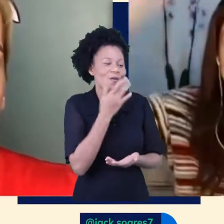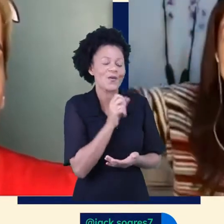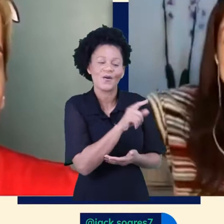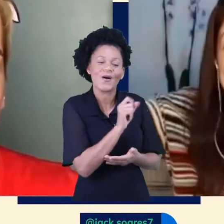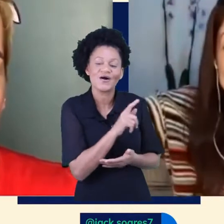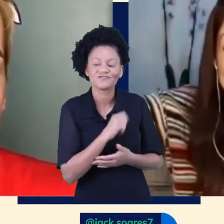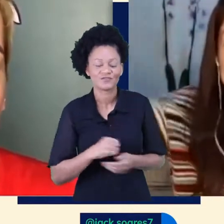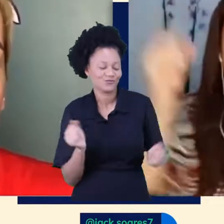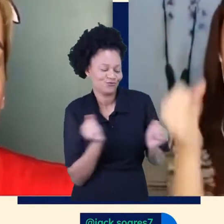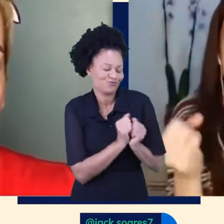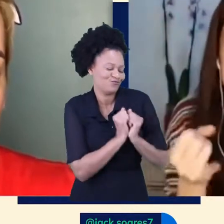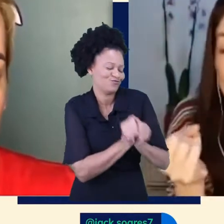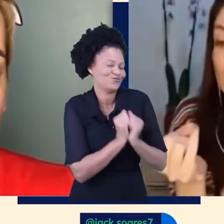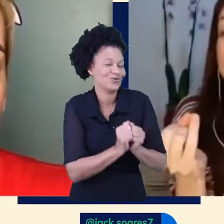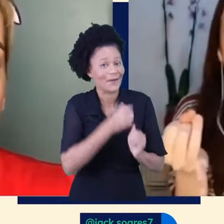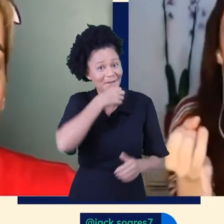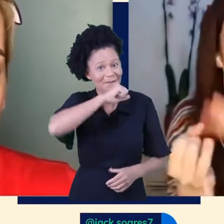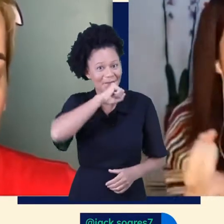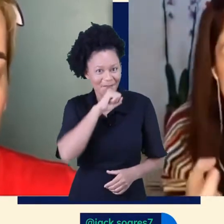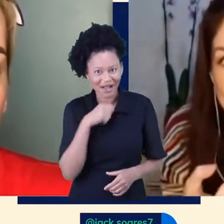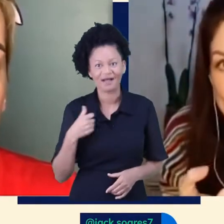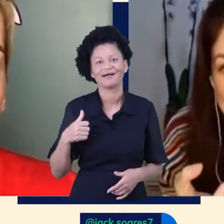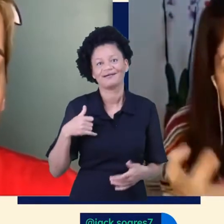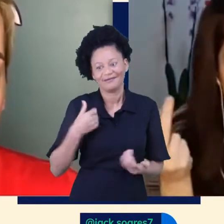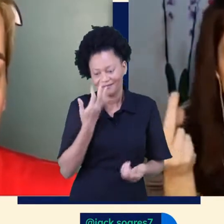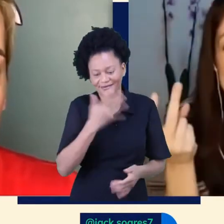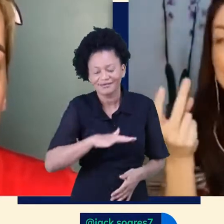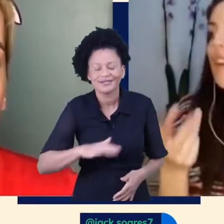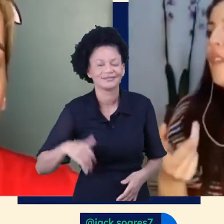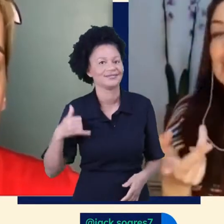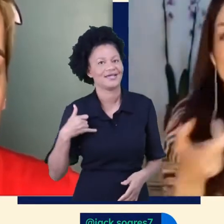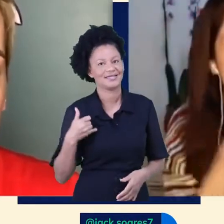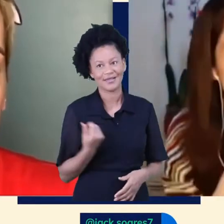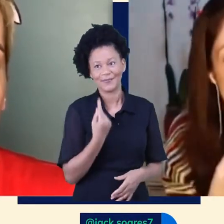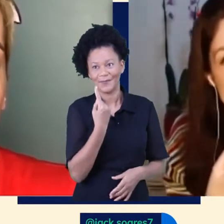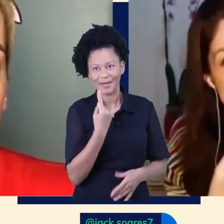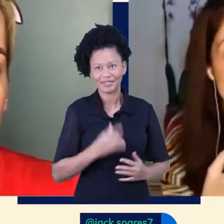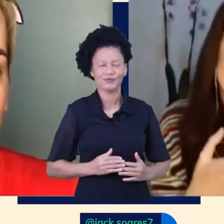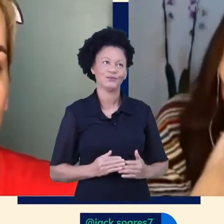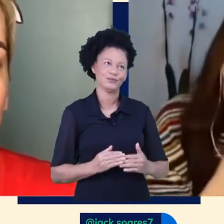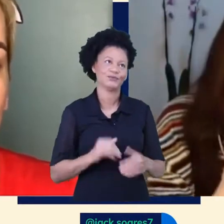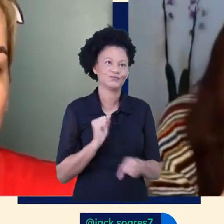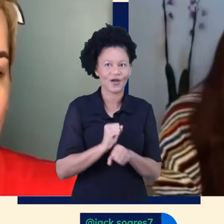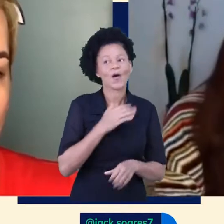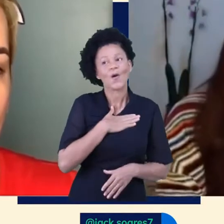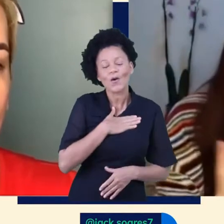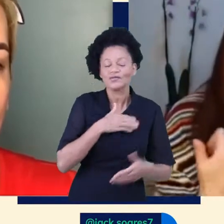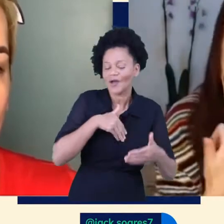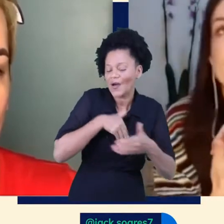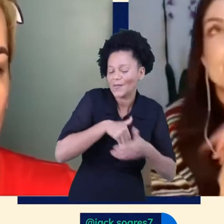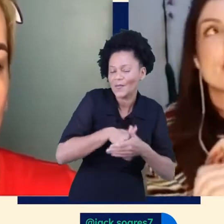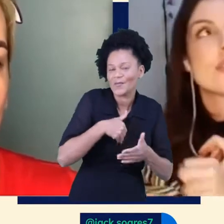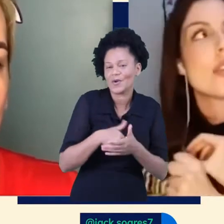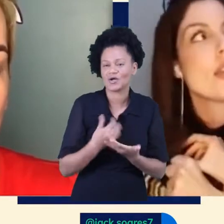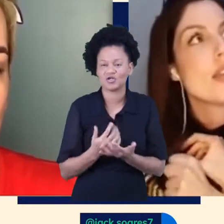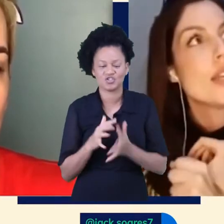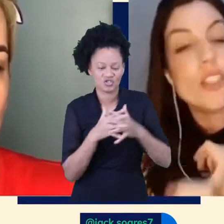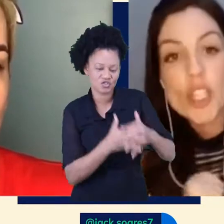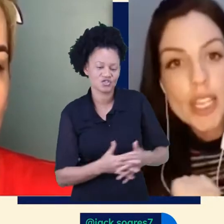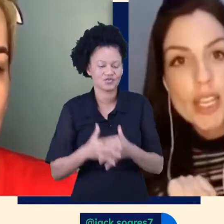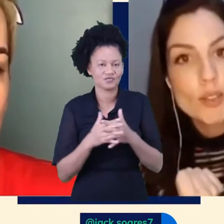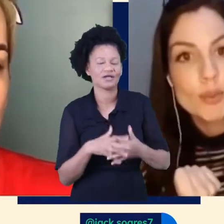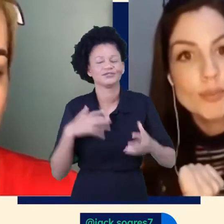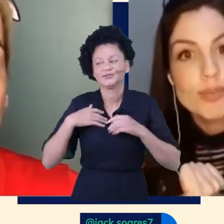tá ali imaginando que vai jogar bola, vai gostar de caminhãozinho, vai adorar super-herói, vai querer jogar videogame, vai querer